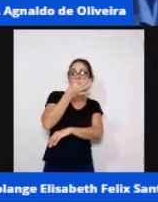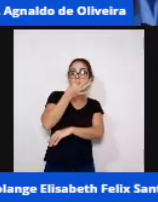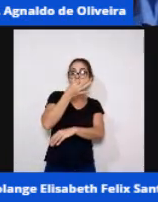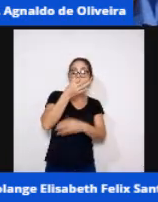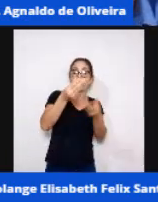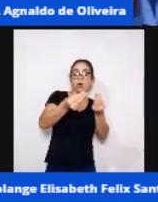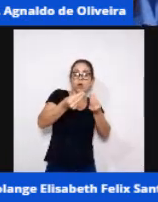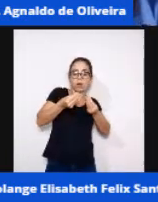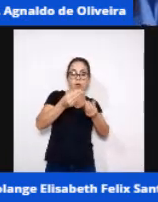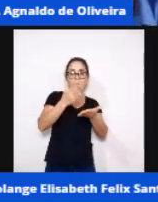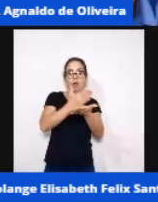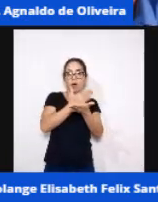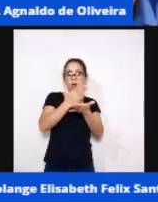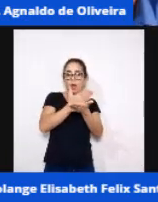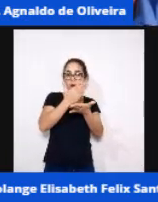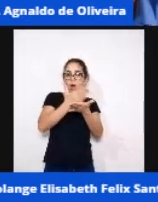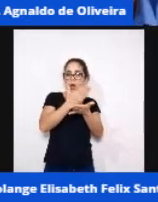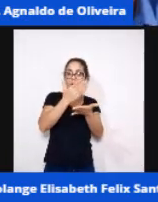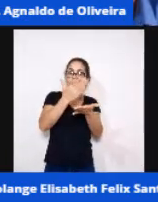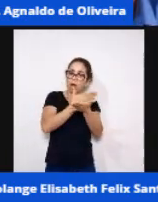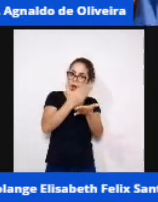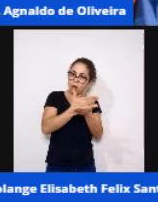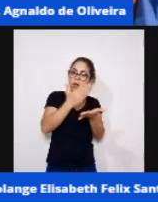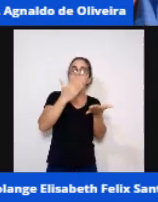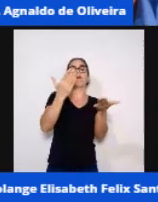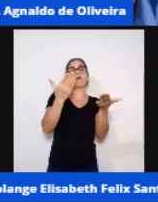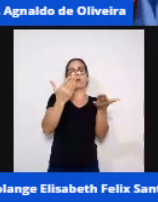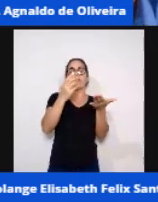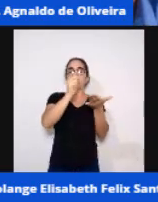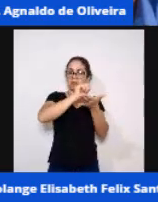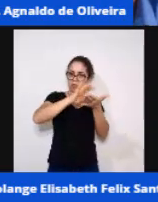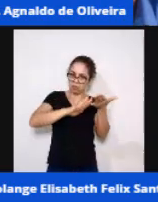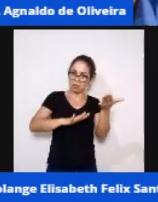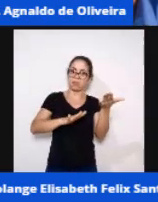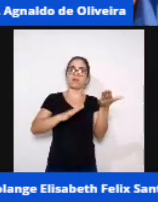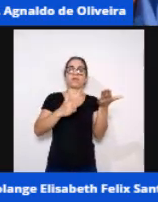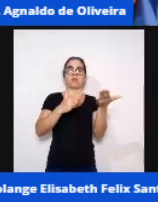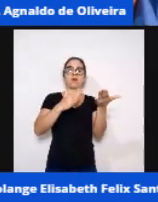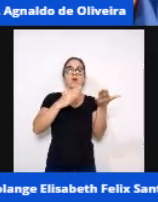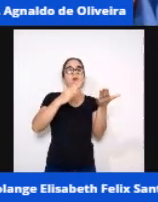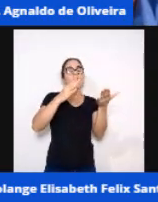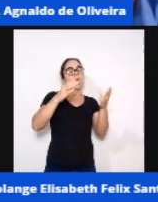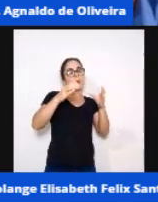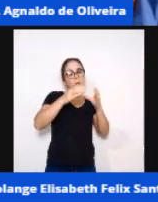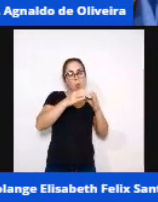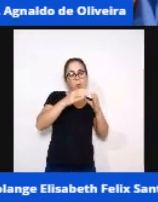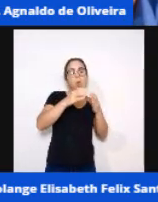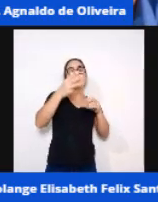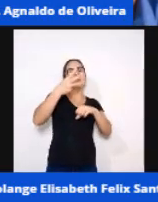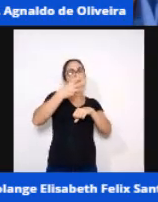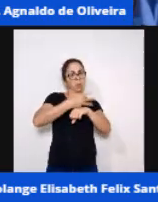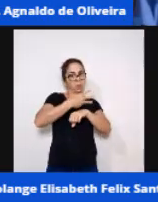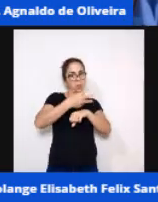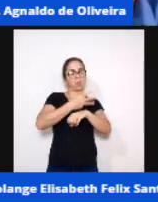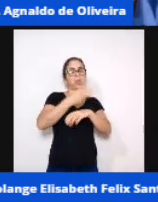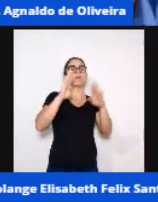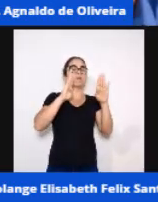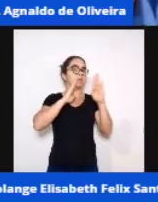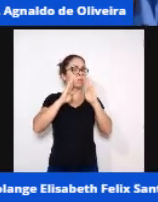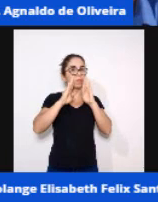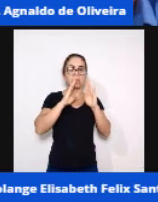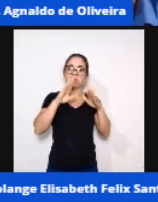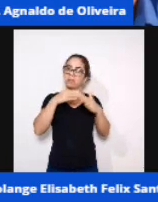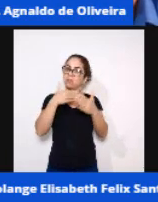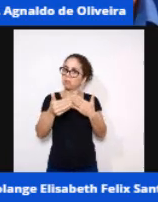cadernos ou lá nos nossos grupos da sala de aula, que seja esse grupo pelo WhatsApp, pelo Facebook, ou qualquer